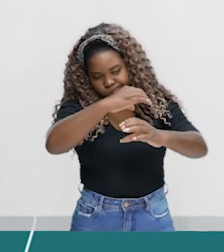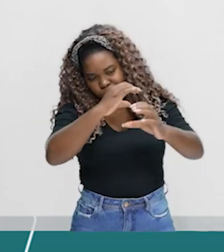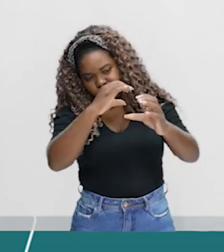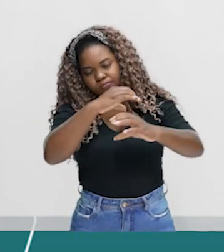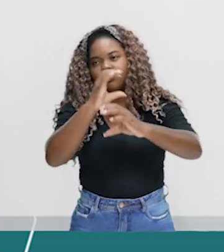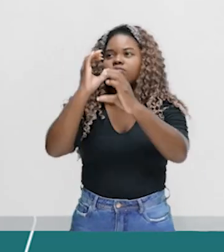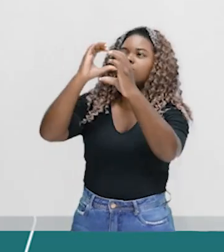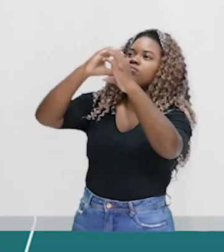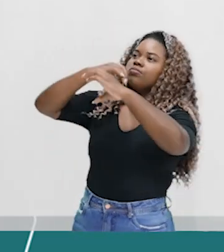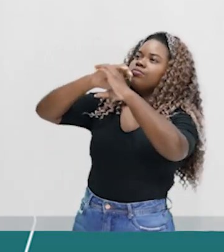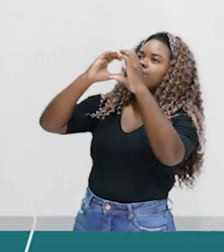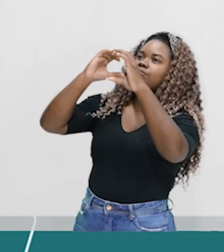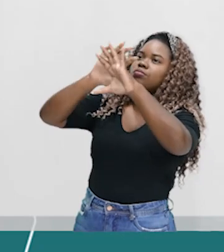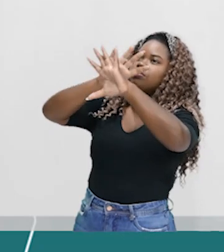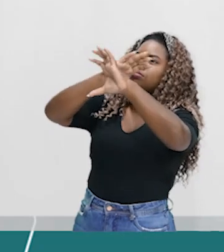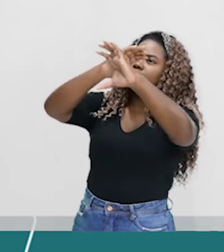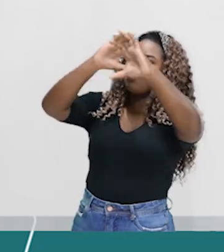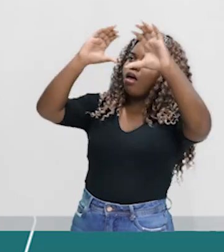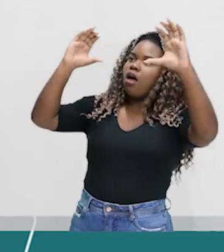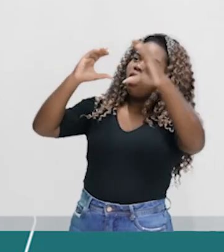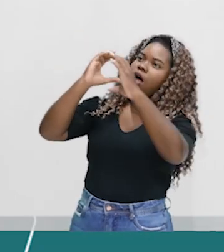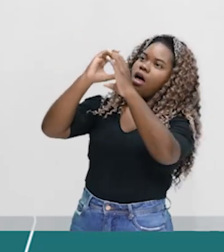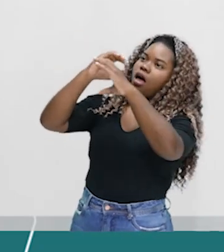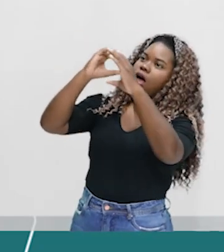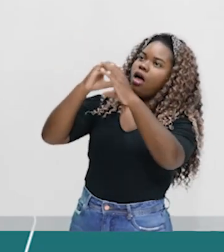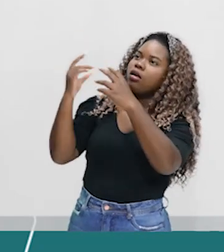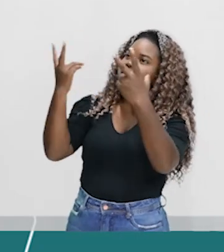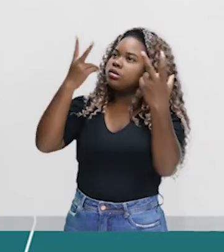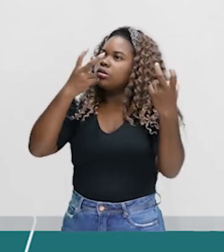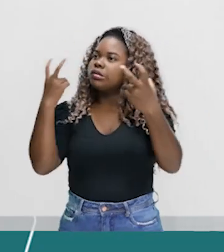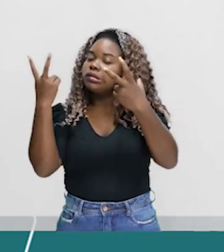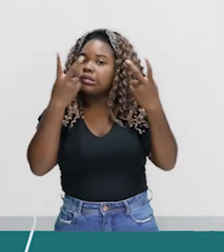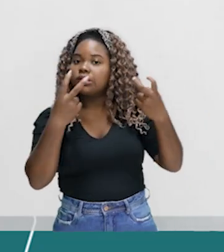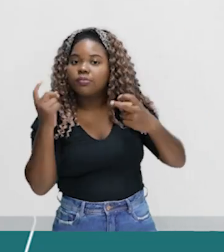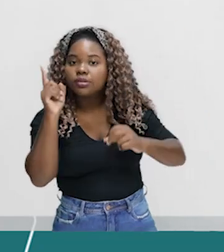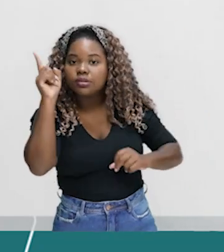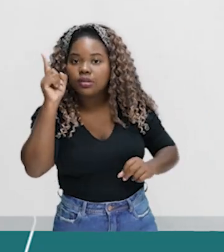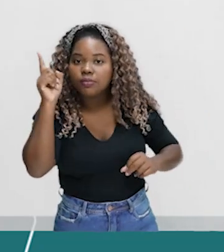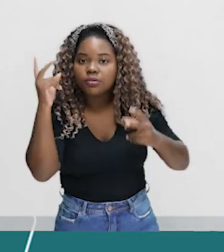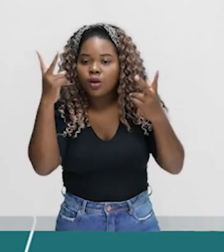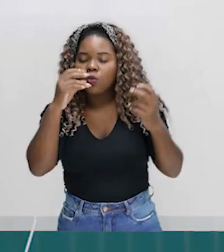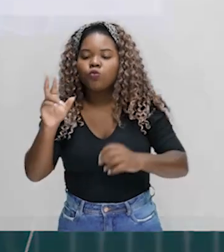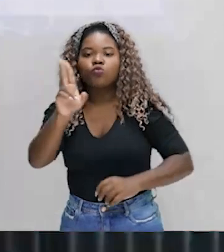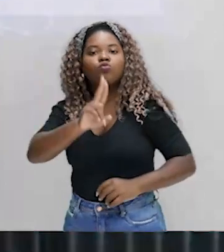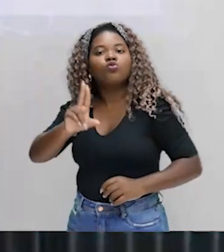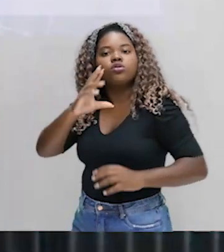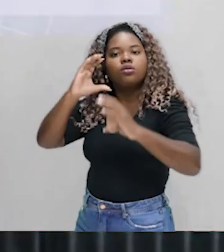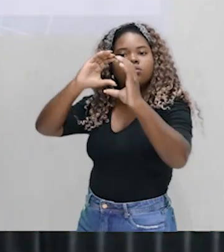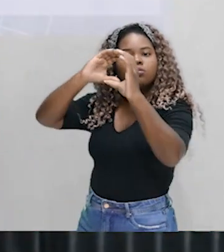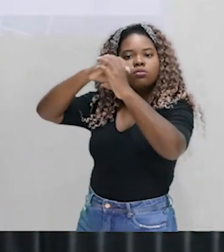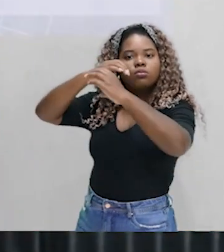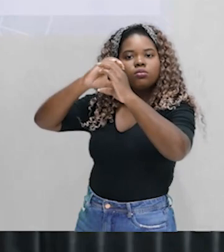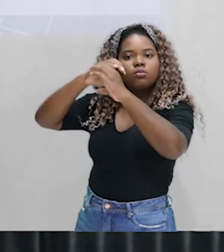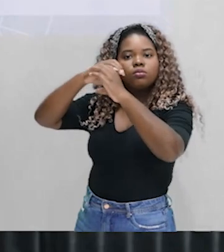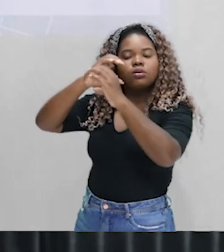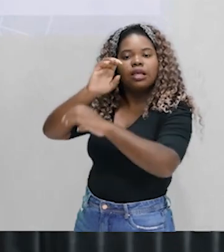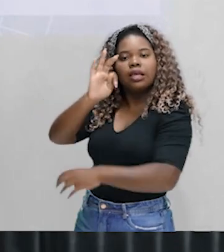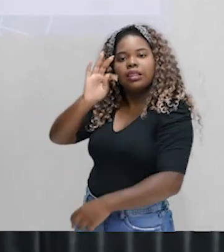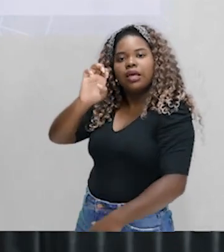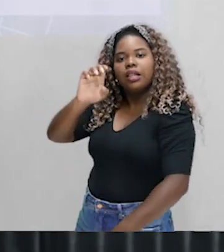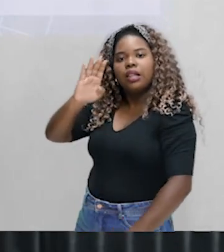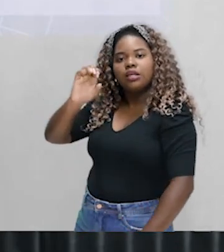tá? E essas observações, utilizando esse aparelho, eles perceberam que